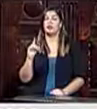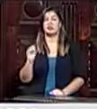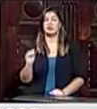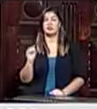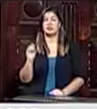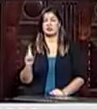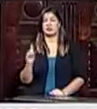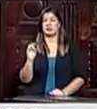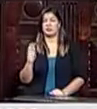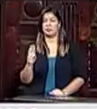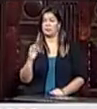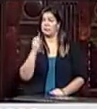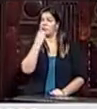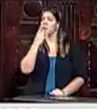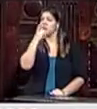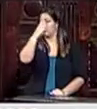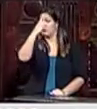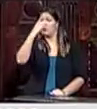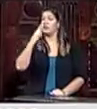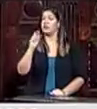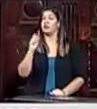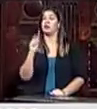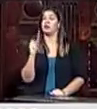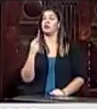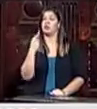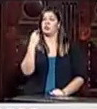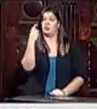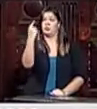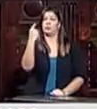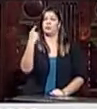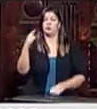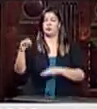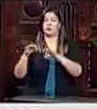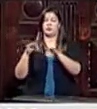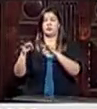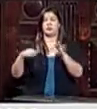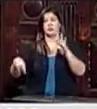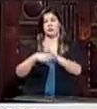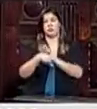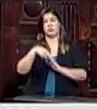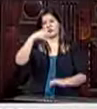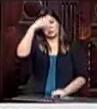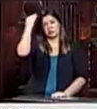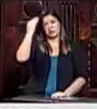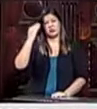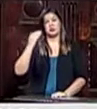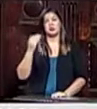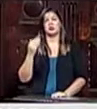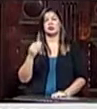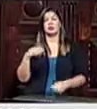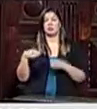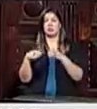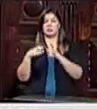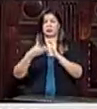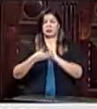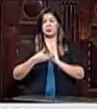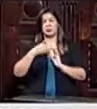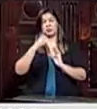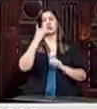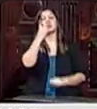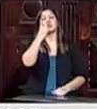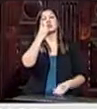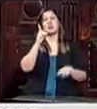que o PSDB é unha e carne com o projeto do Temer. Tanto na Câmara de Deputados quanto